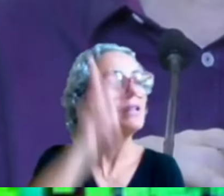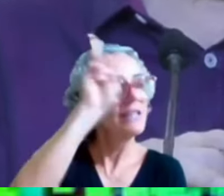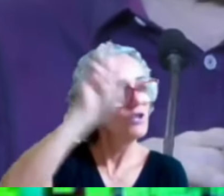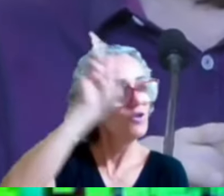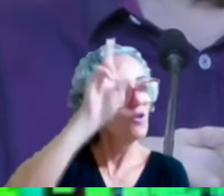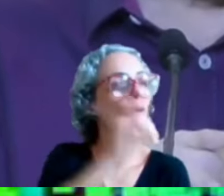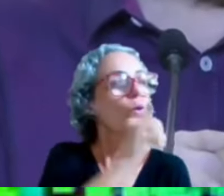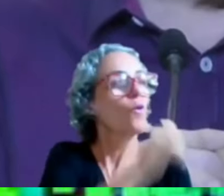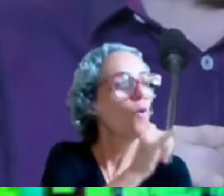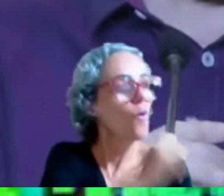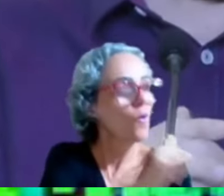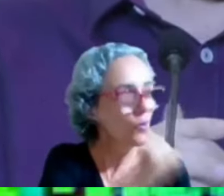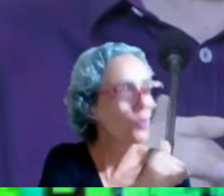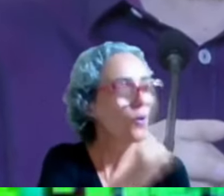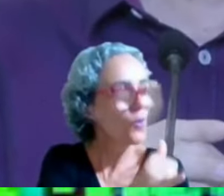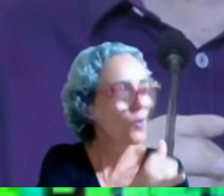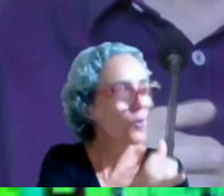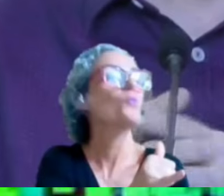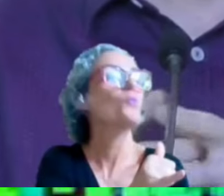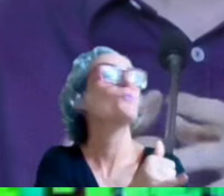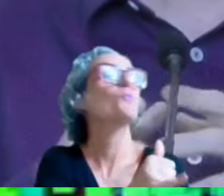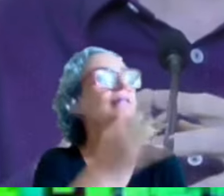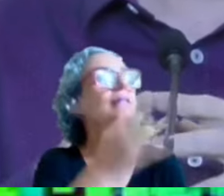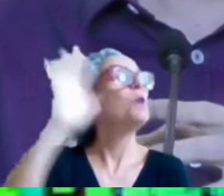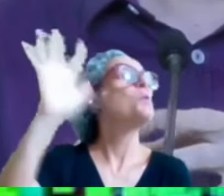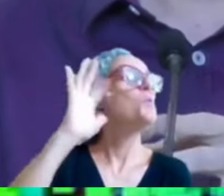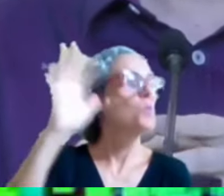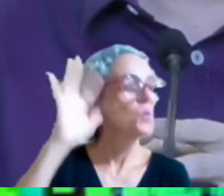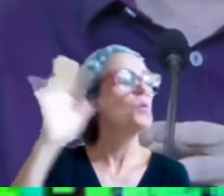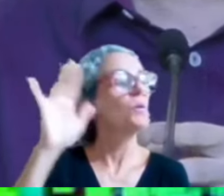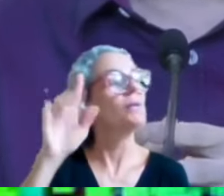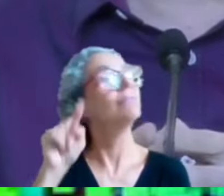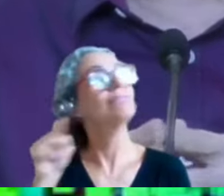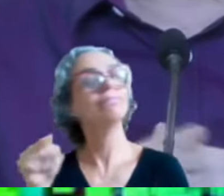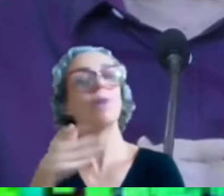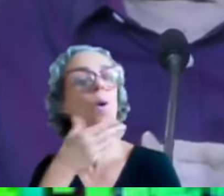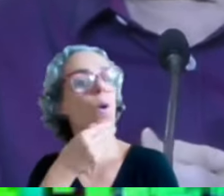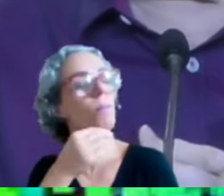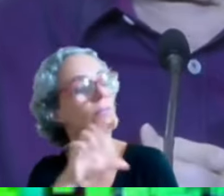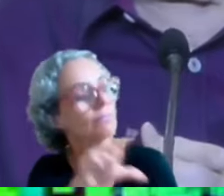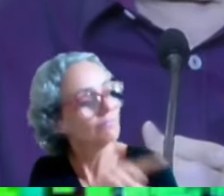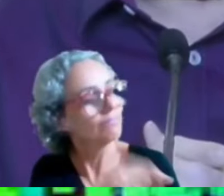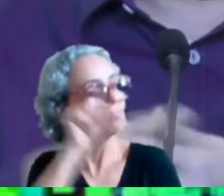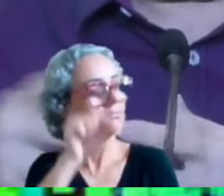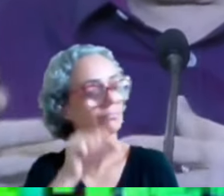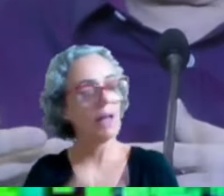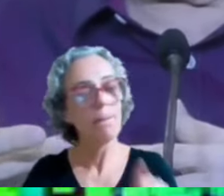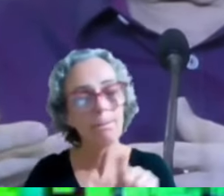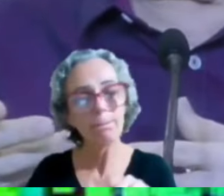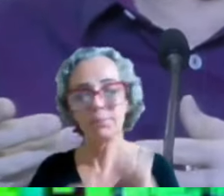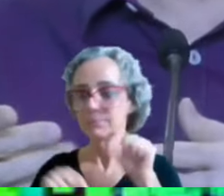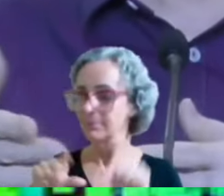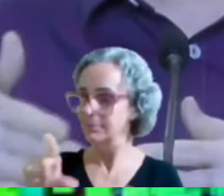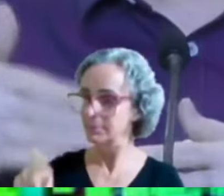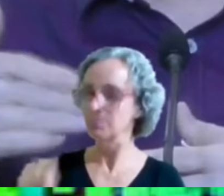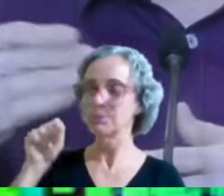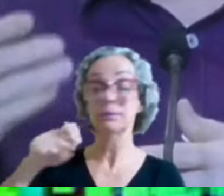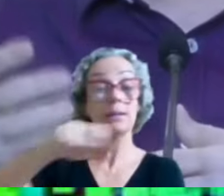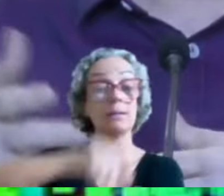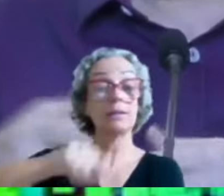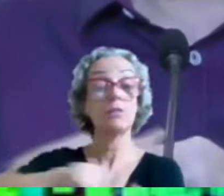apresentados teoricamente. E então, ele escreveu já 4 livros narrando